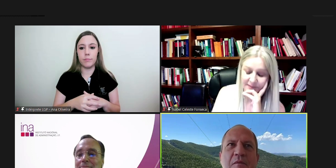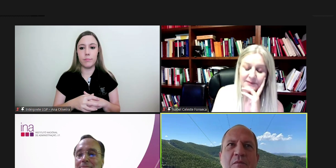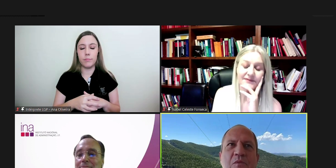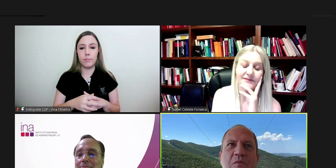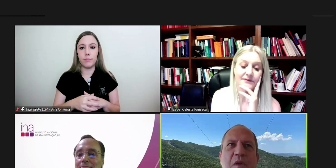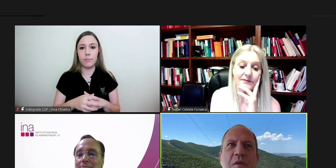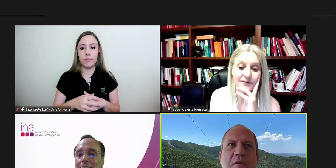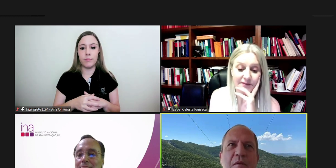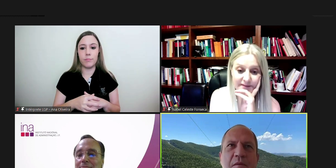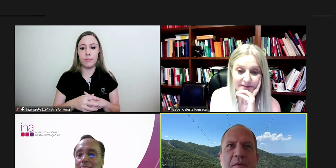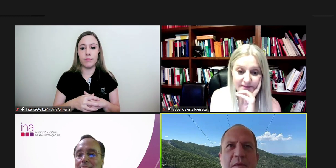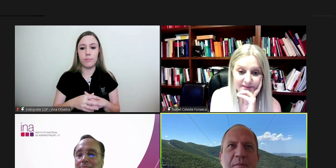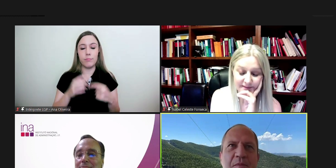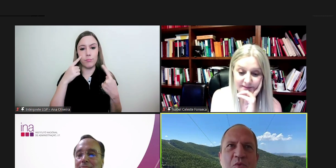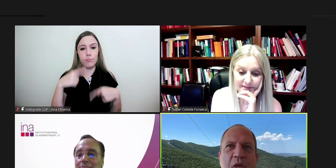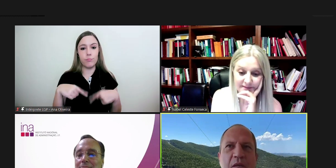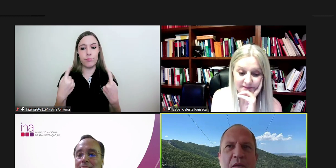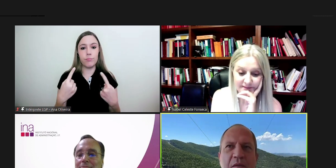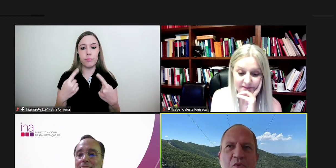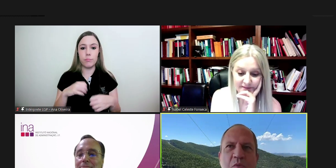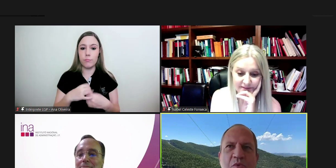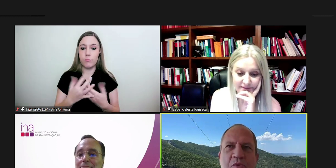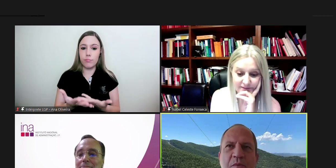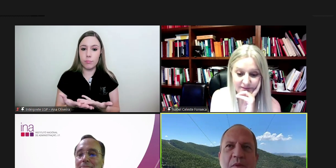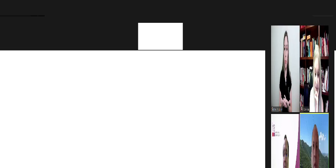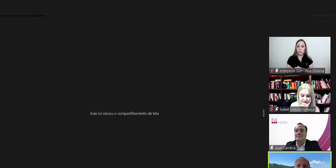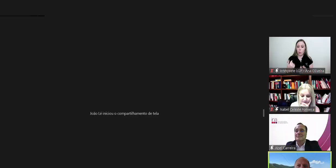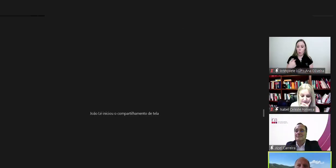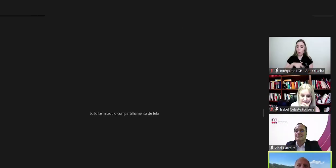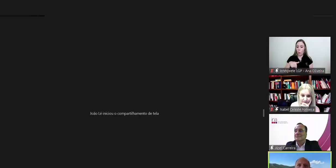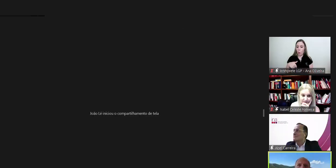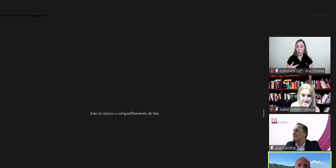partilhar aqui um bocadinho do que é que somos